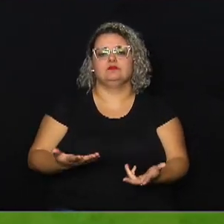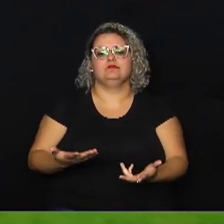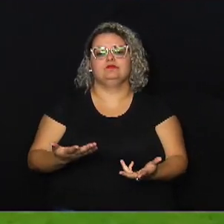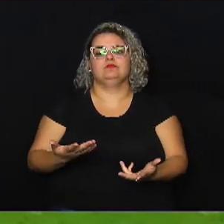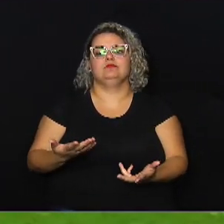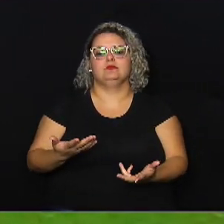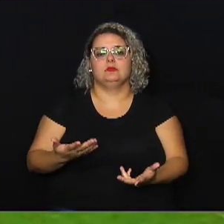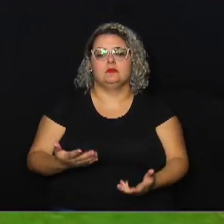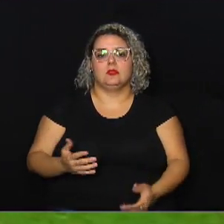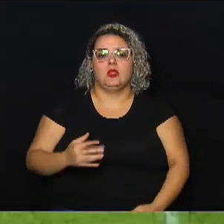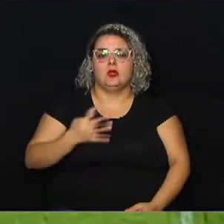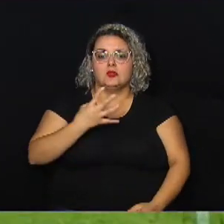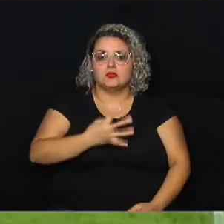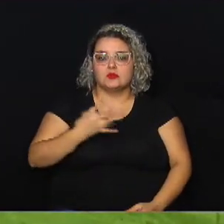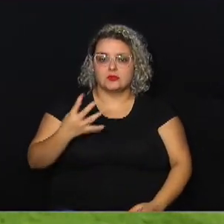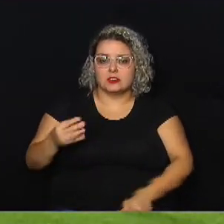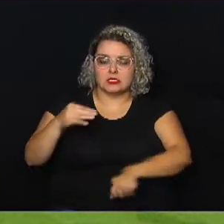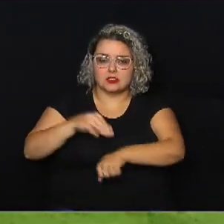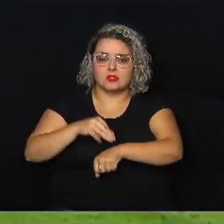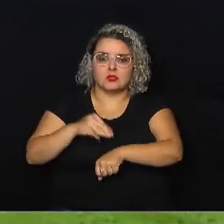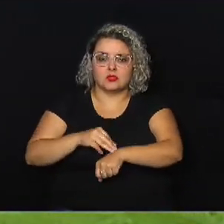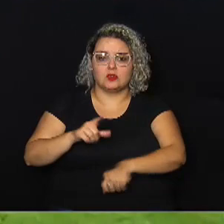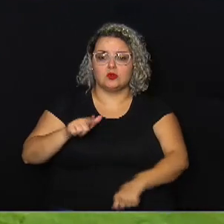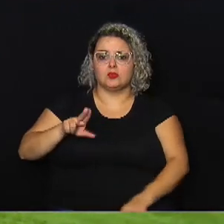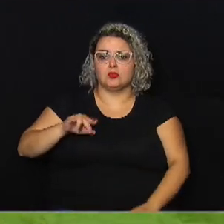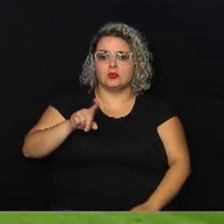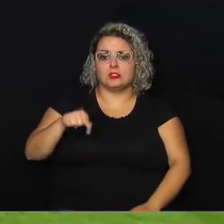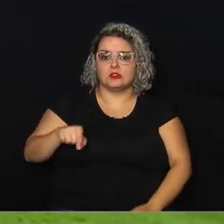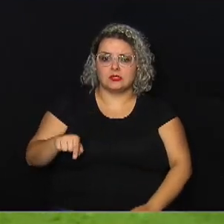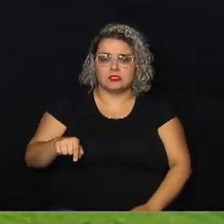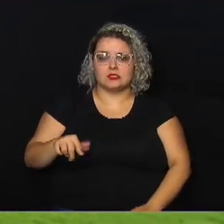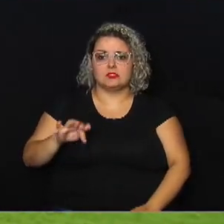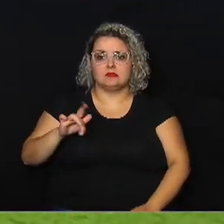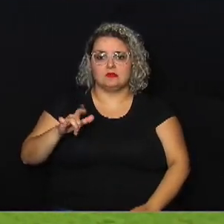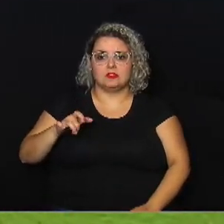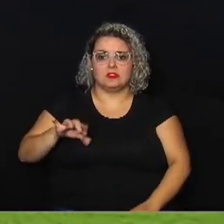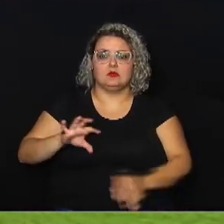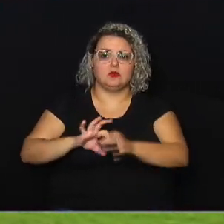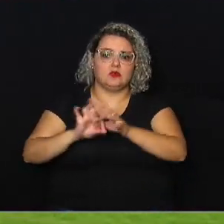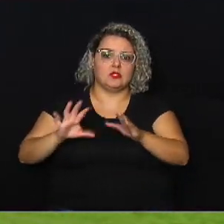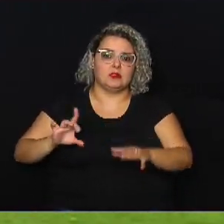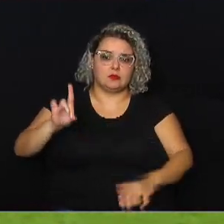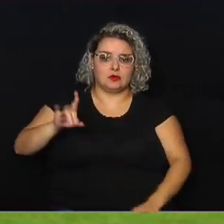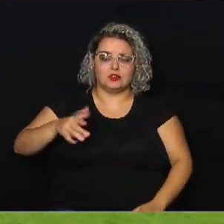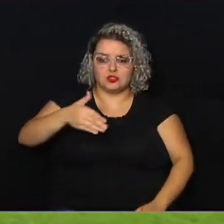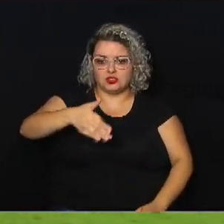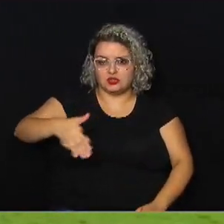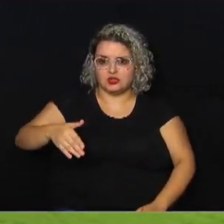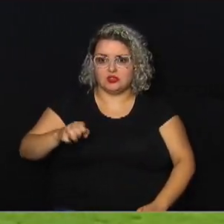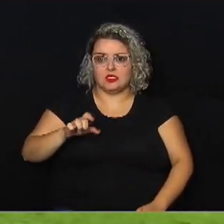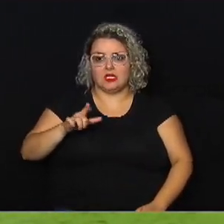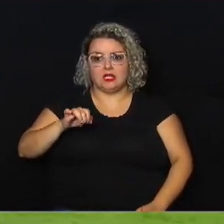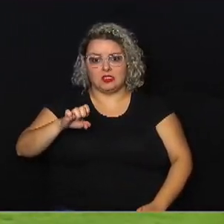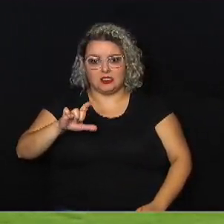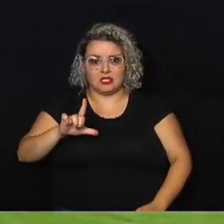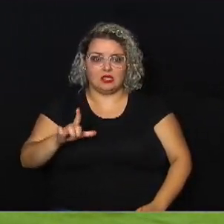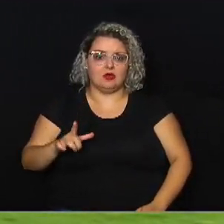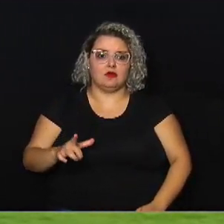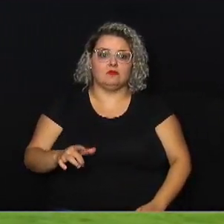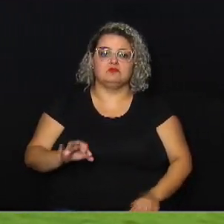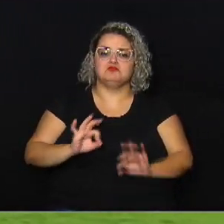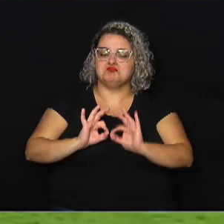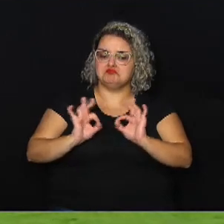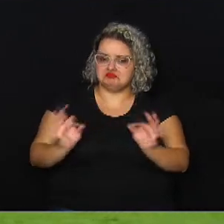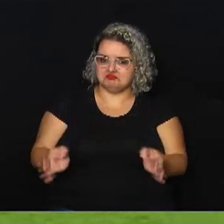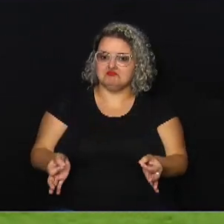aos 44 minutos, Luiz Felipe com liberdade na direita cruzou e Eliel com estilo